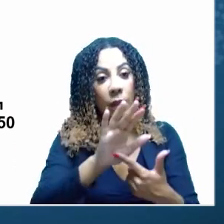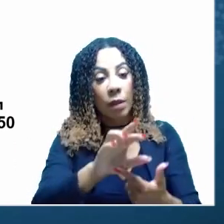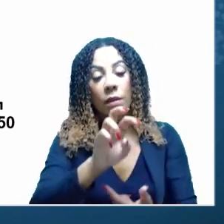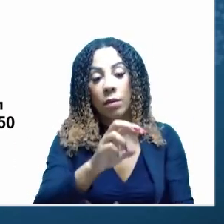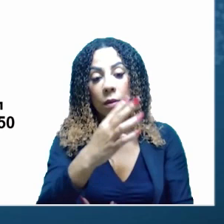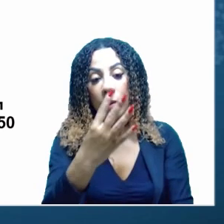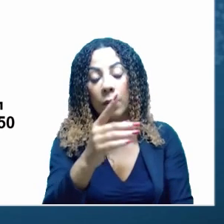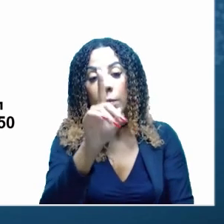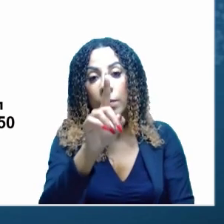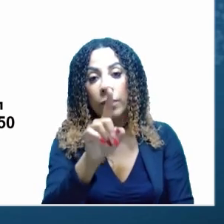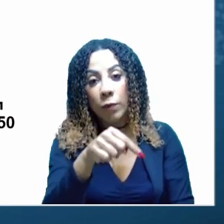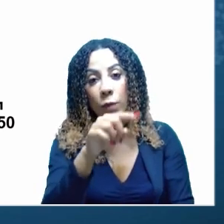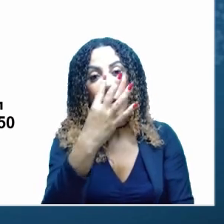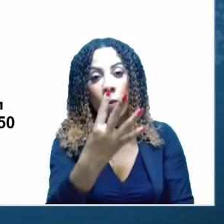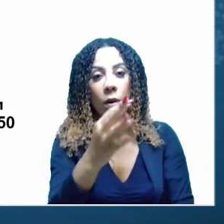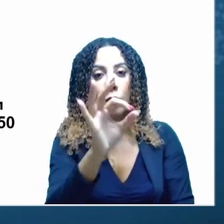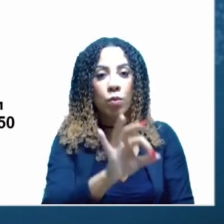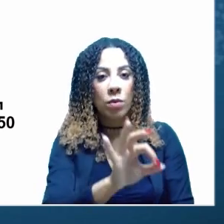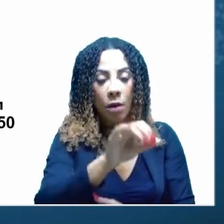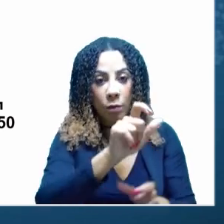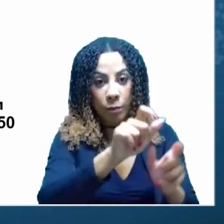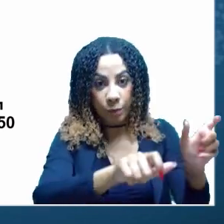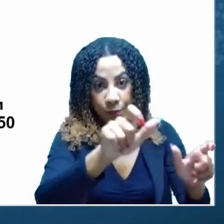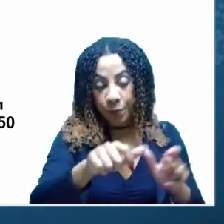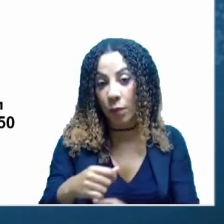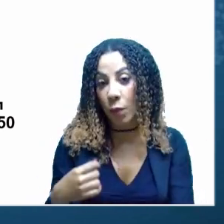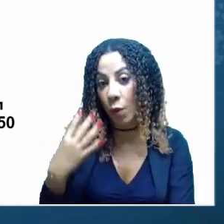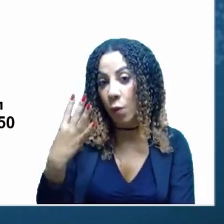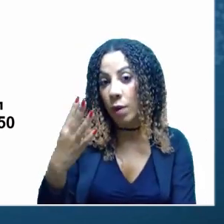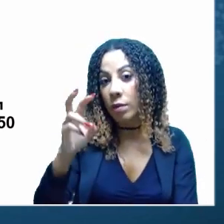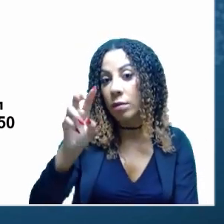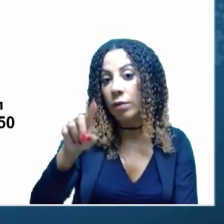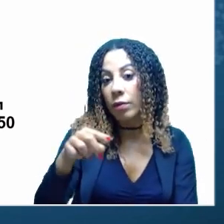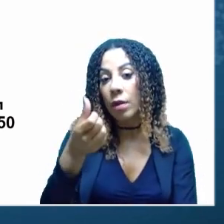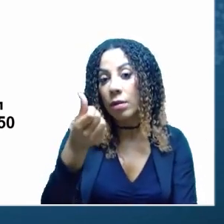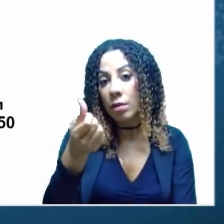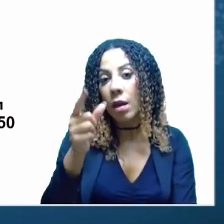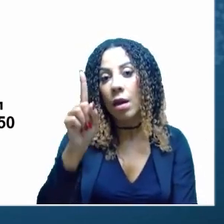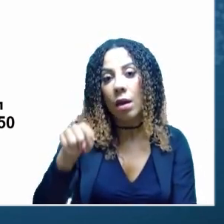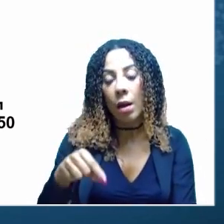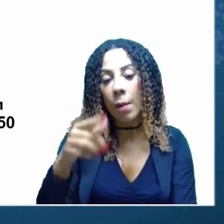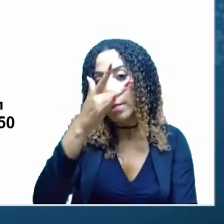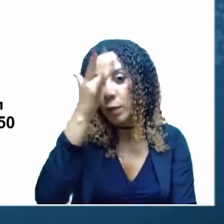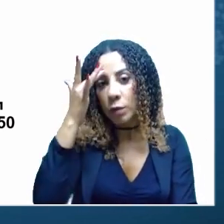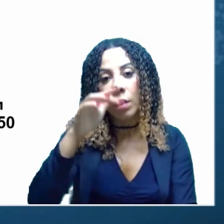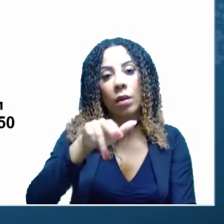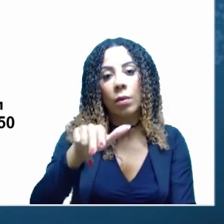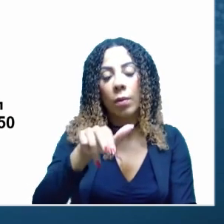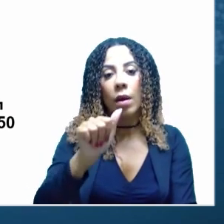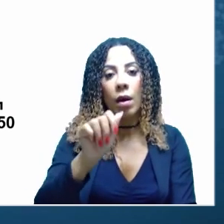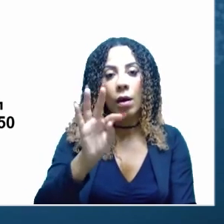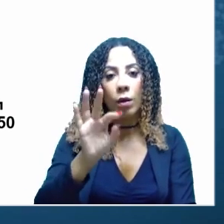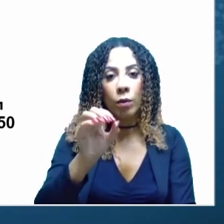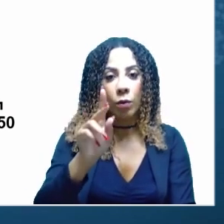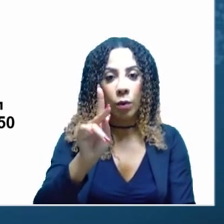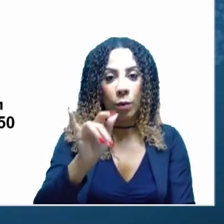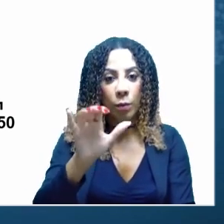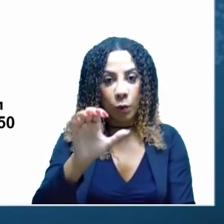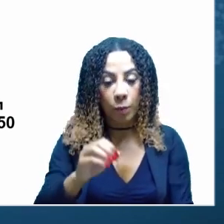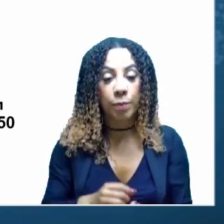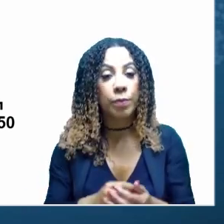54,4% dos indivíduos, e 45,6% eram indivíduos não atópicos. A maioria desses